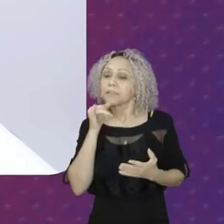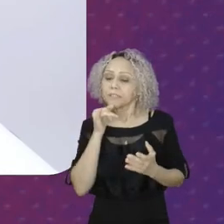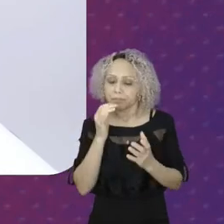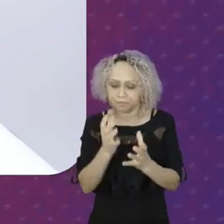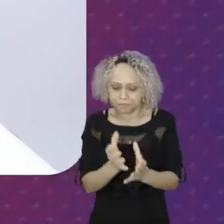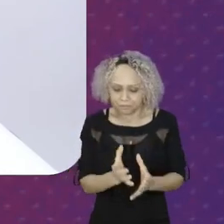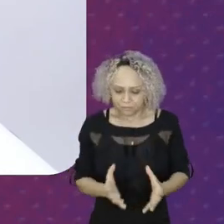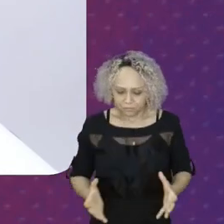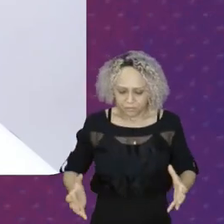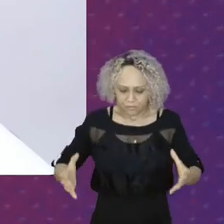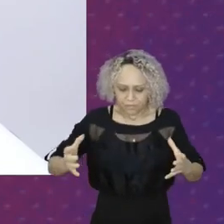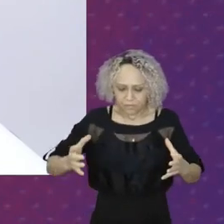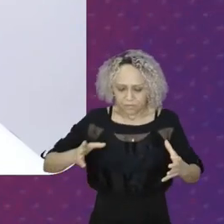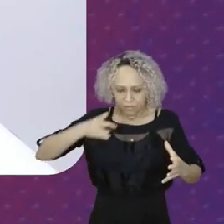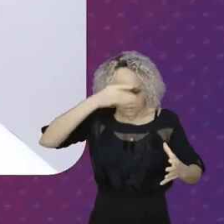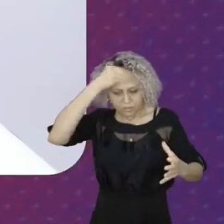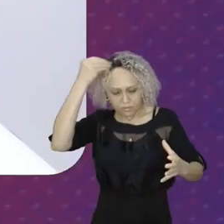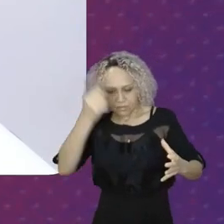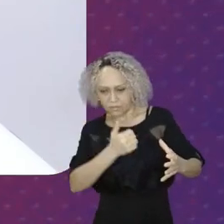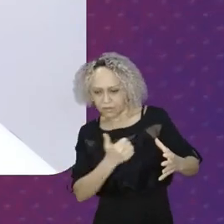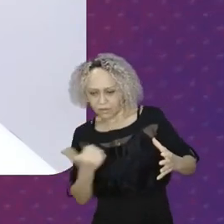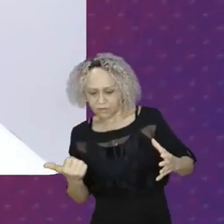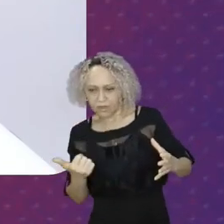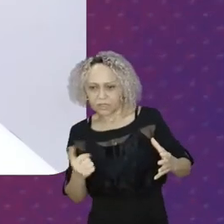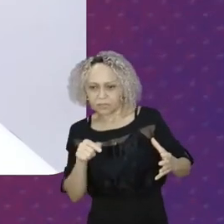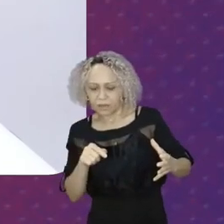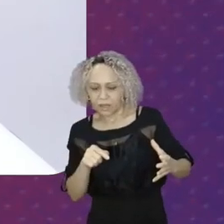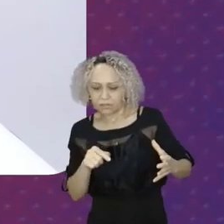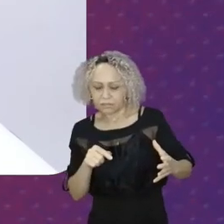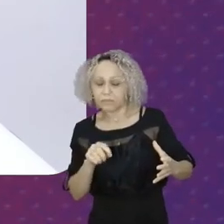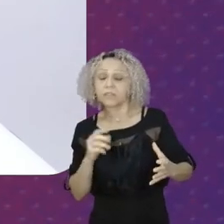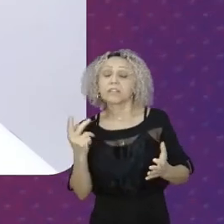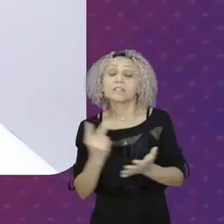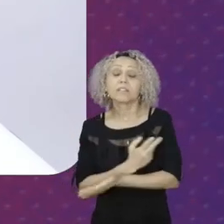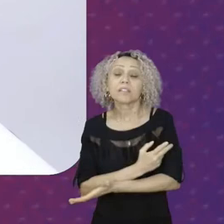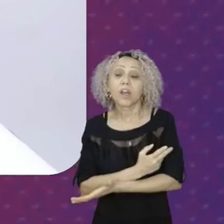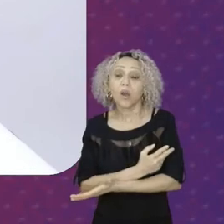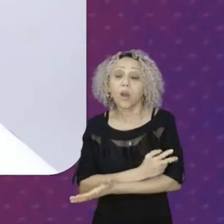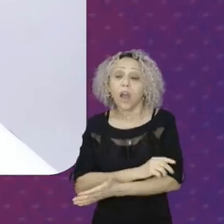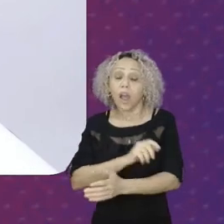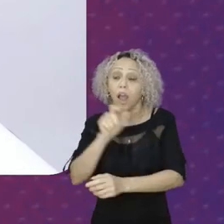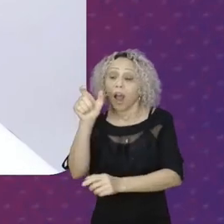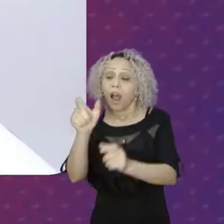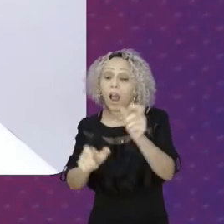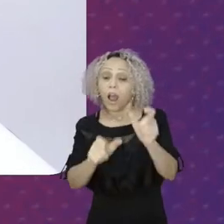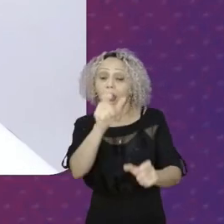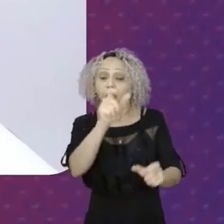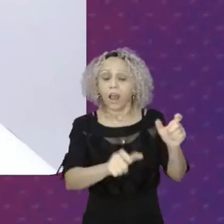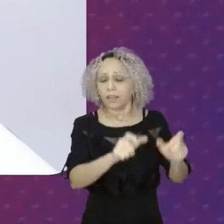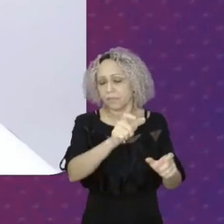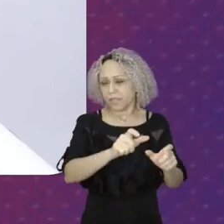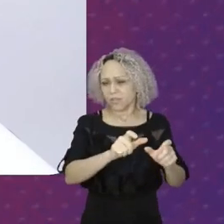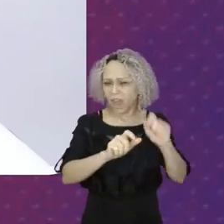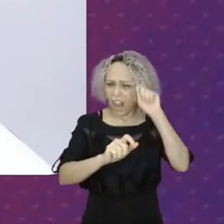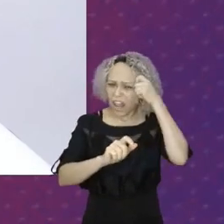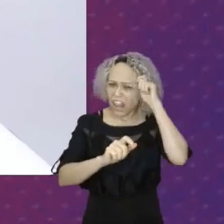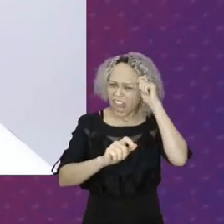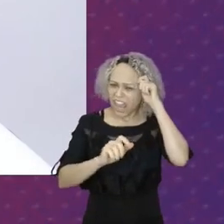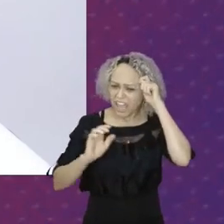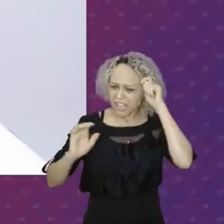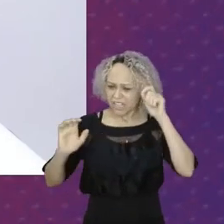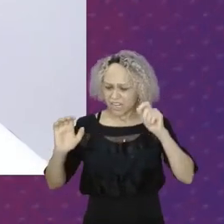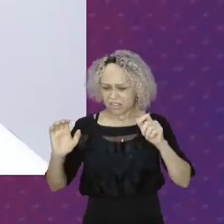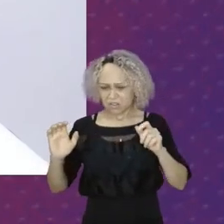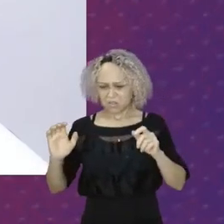os negros eram capturados, e vejam bem, normalmente eram crianças e pessoas